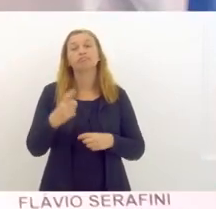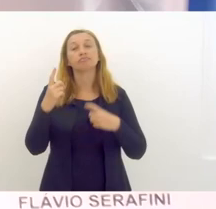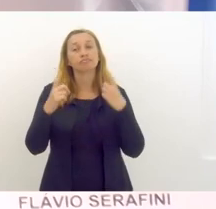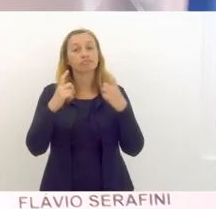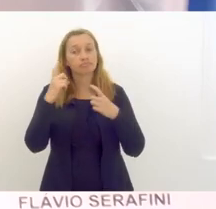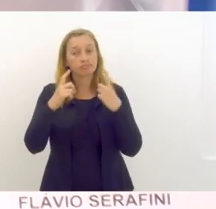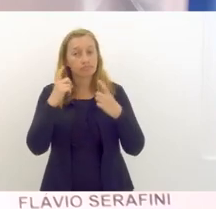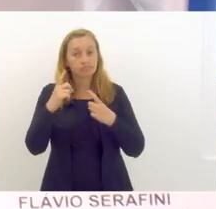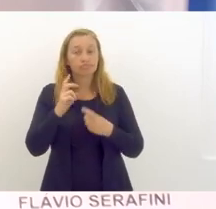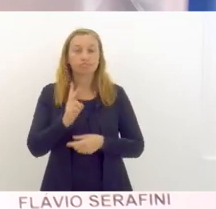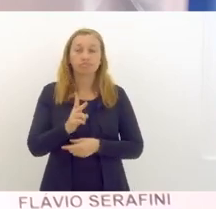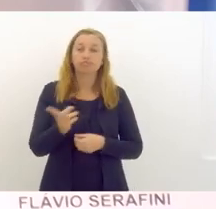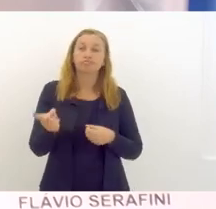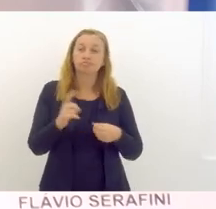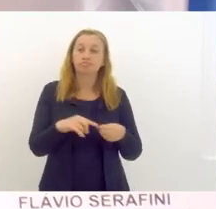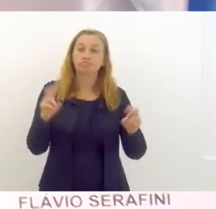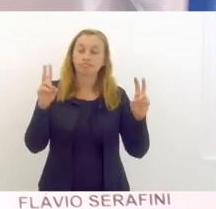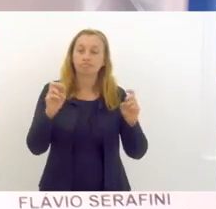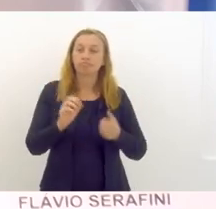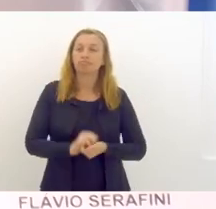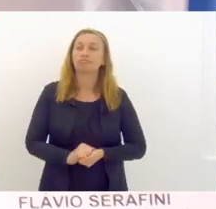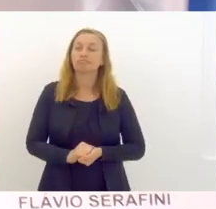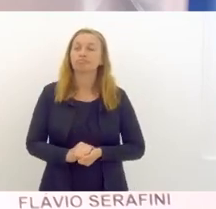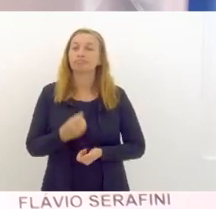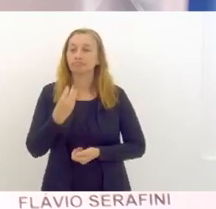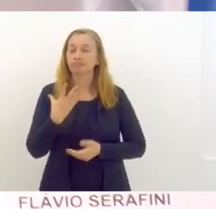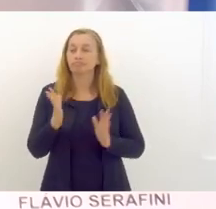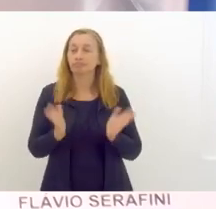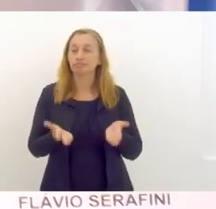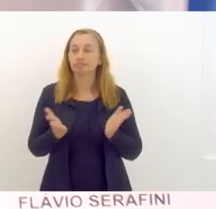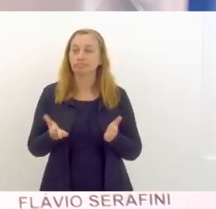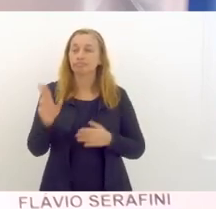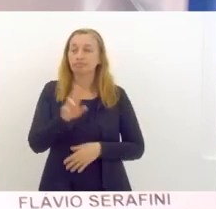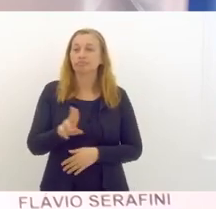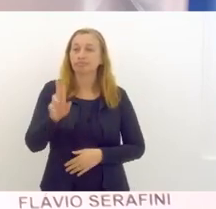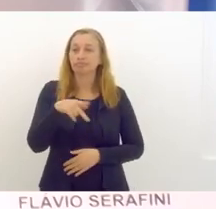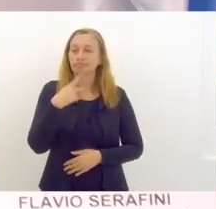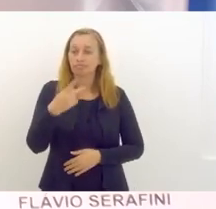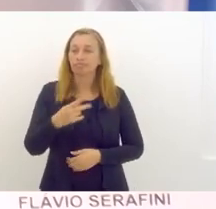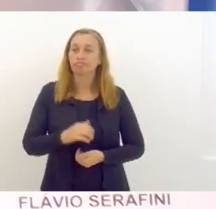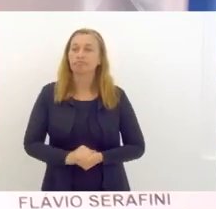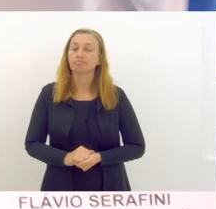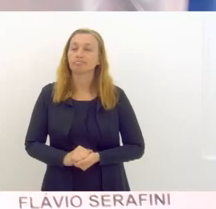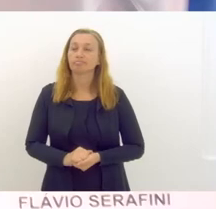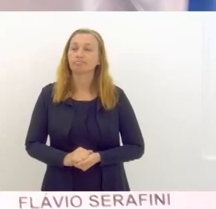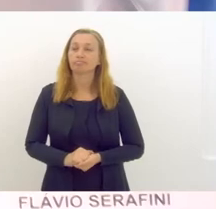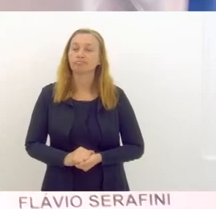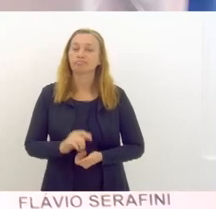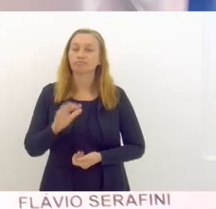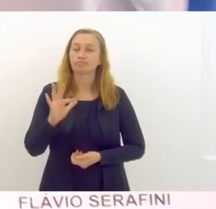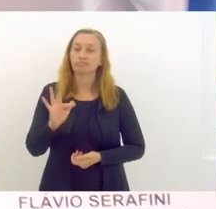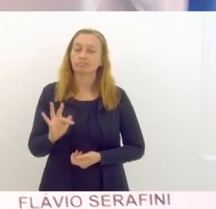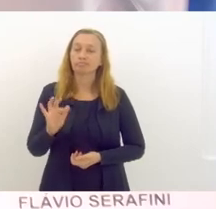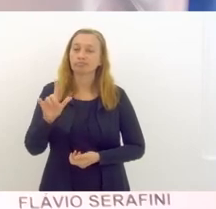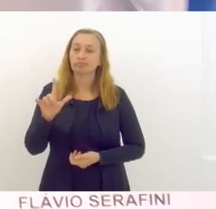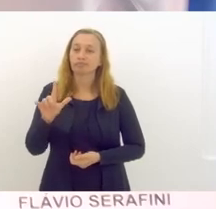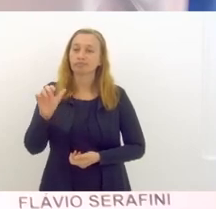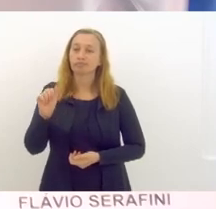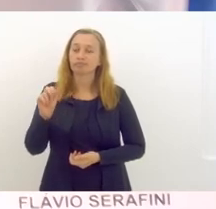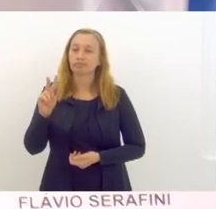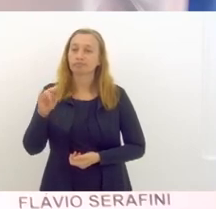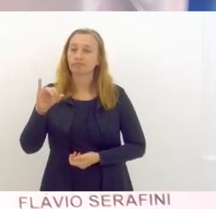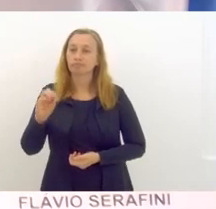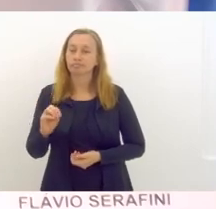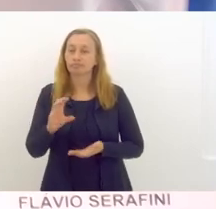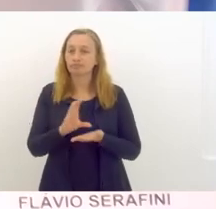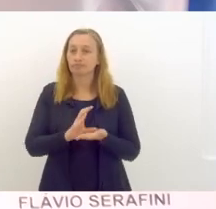e que a gente sempre tem que voltar ao assunto. Bom, agora chamo para fazer uso da palavra Flávio Lopes, do